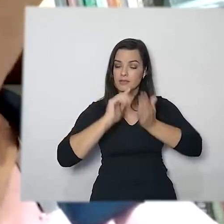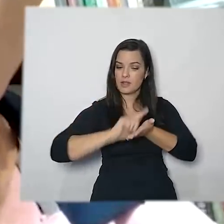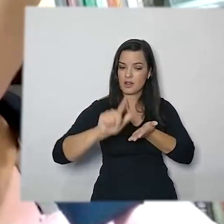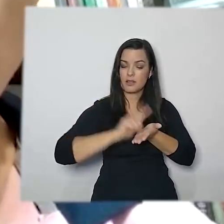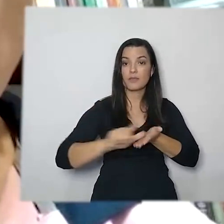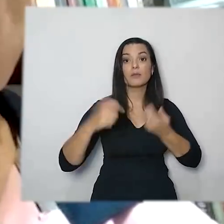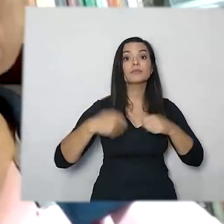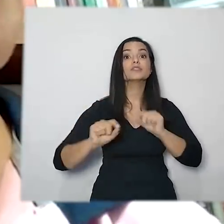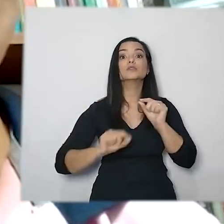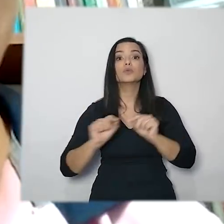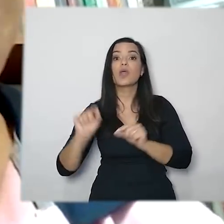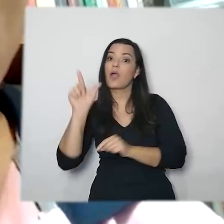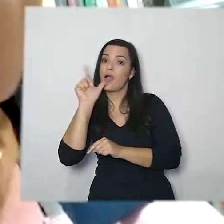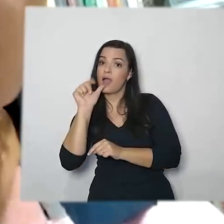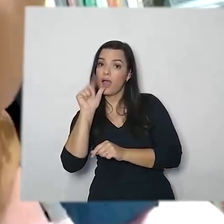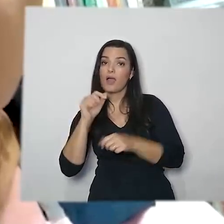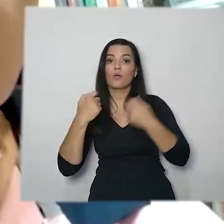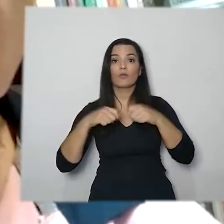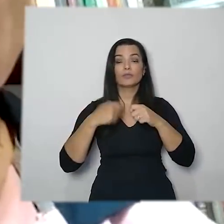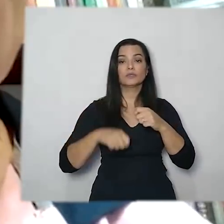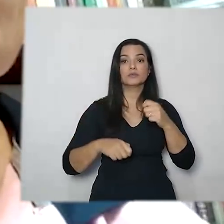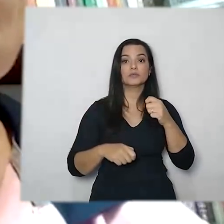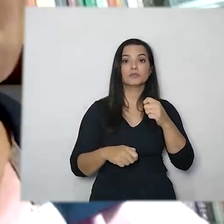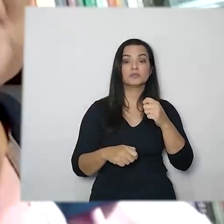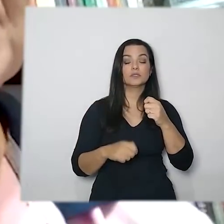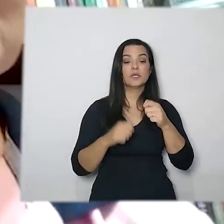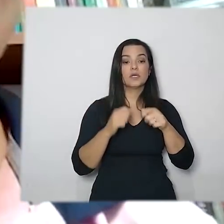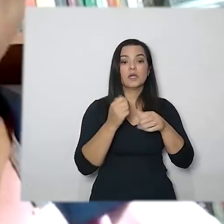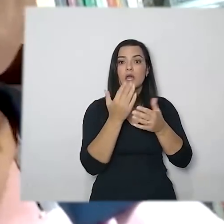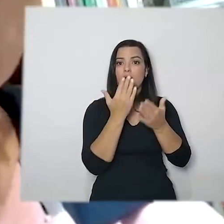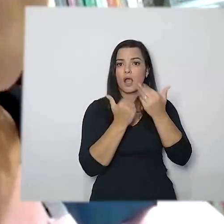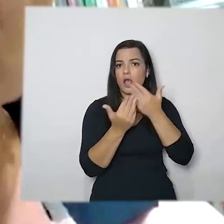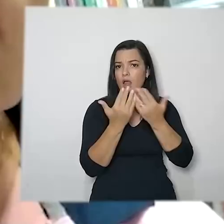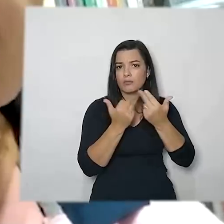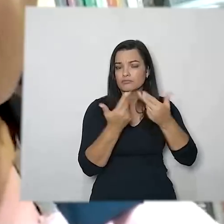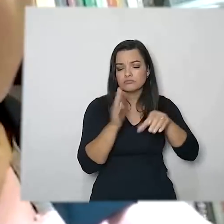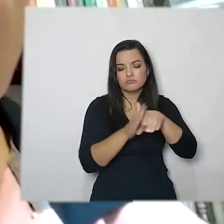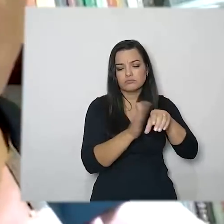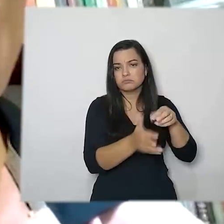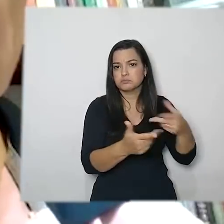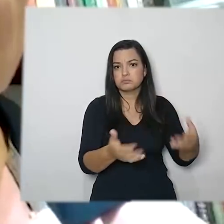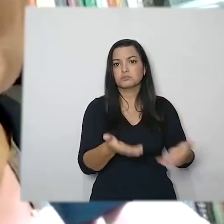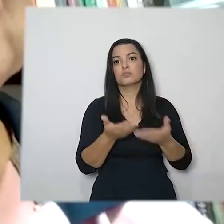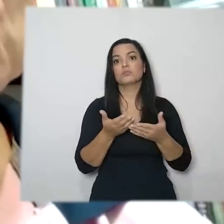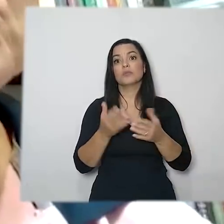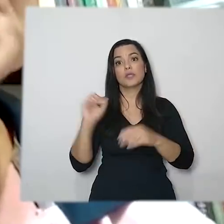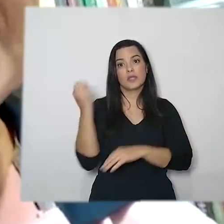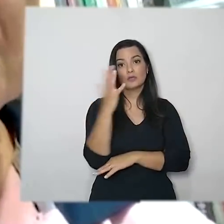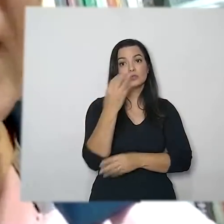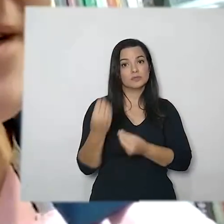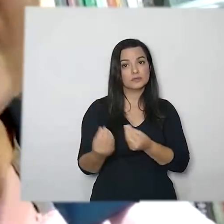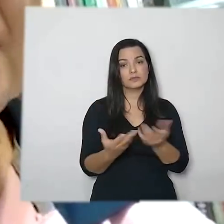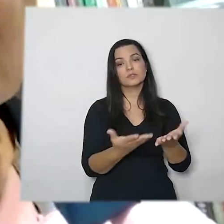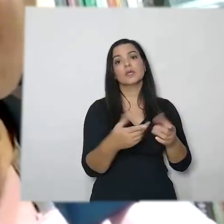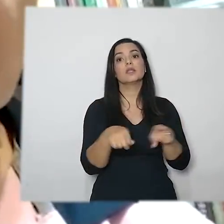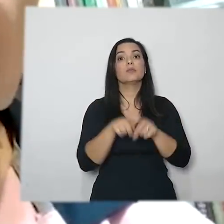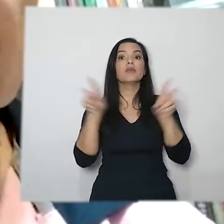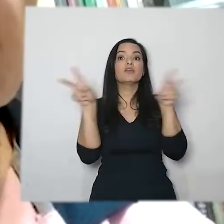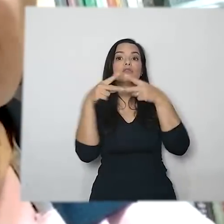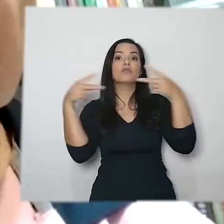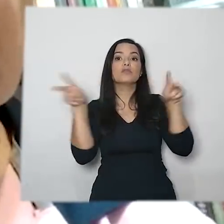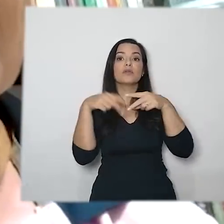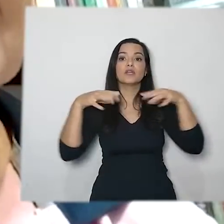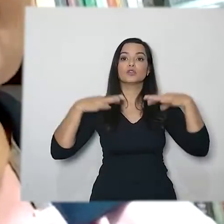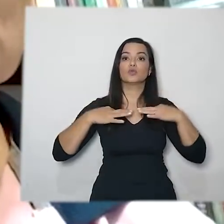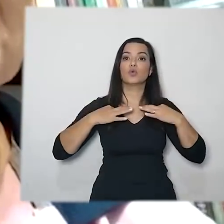precisa de água, precisa dos alimentos que vêm da natureza, precisa do vento que vai secar a roupa. Com os animais é a mesma